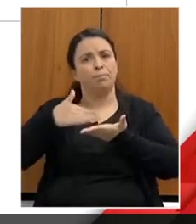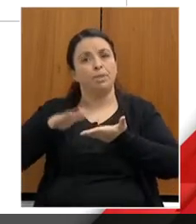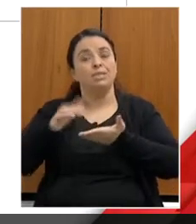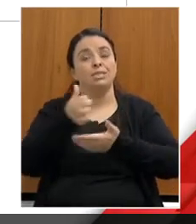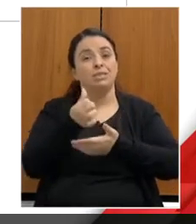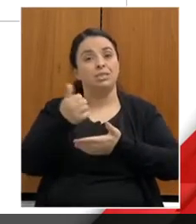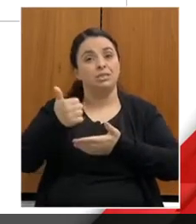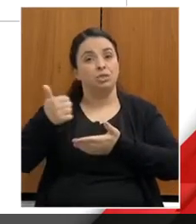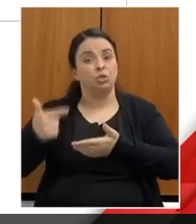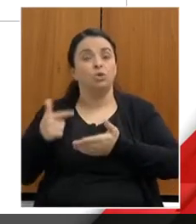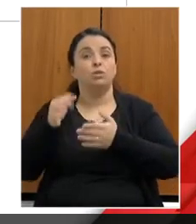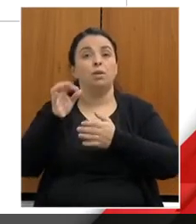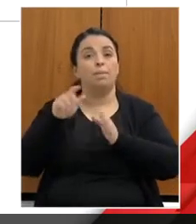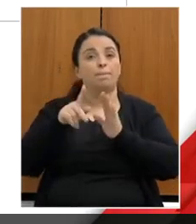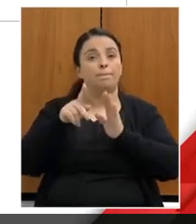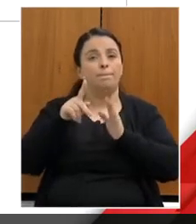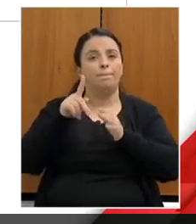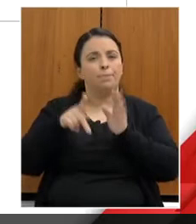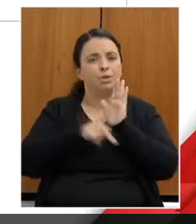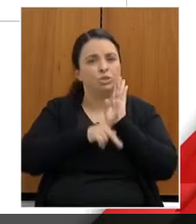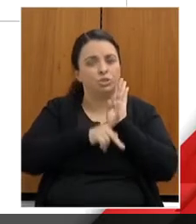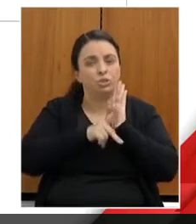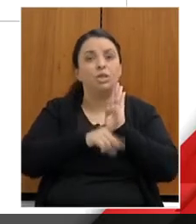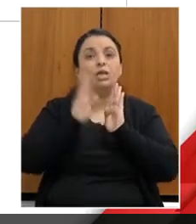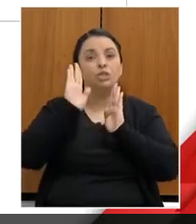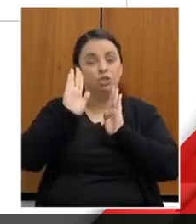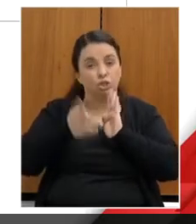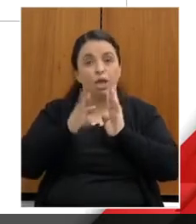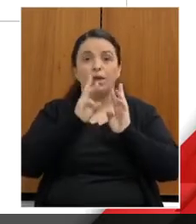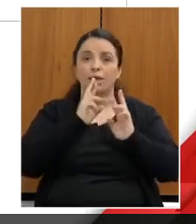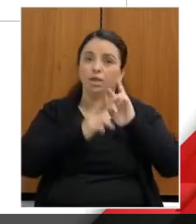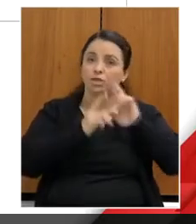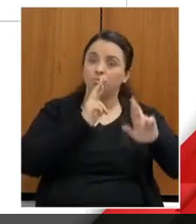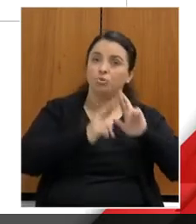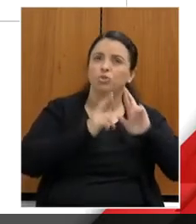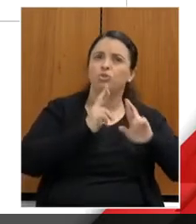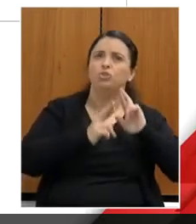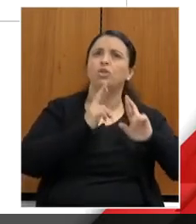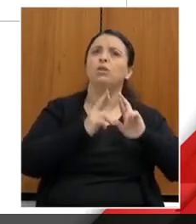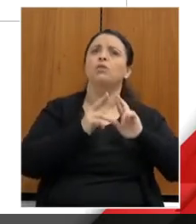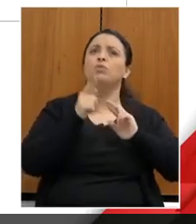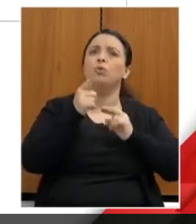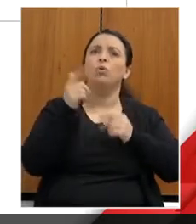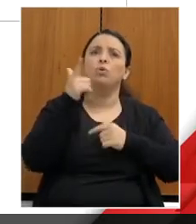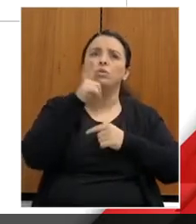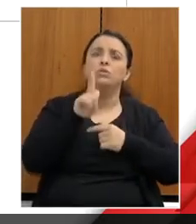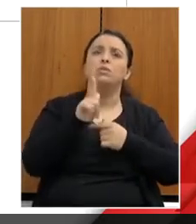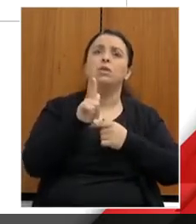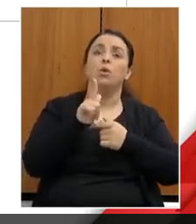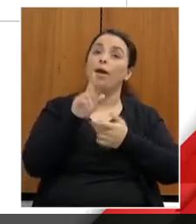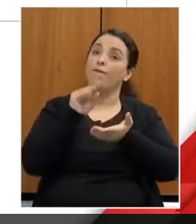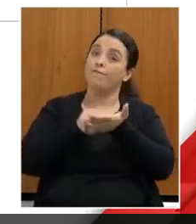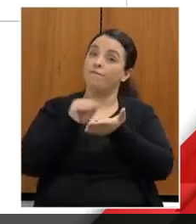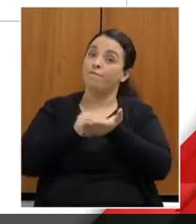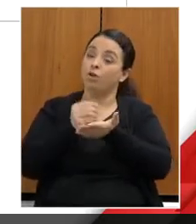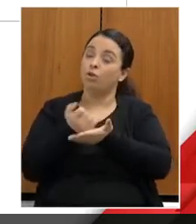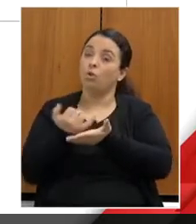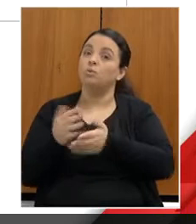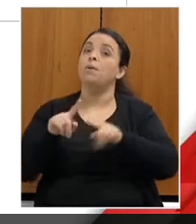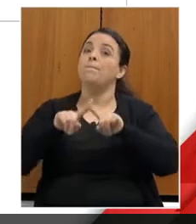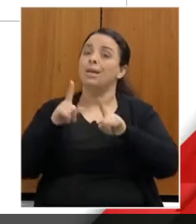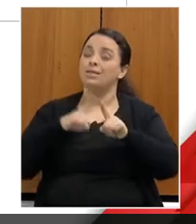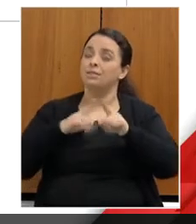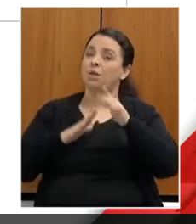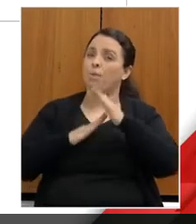respondido 570, 93% respondido. E todos os que faltam estão ainda no prazo legal para a